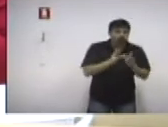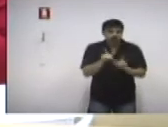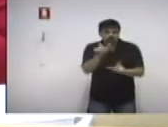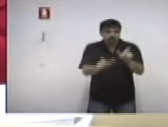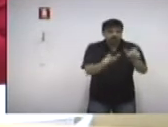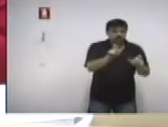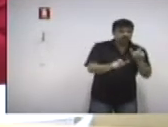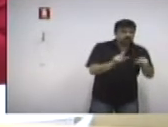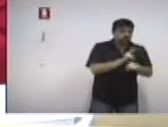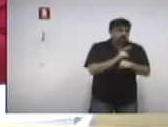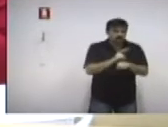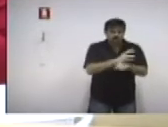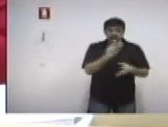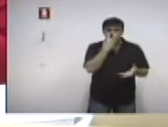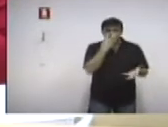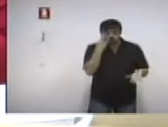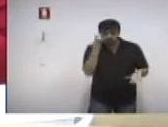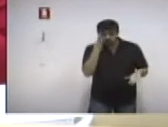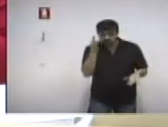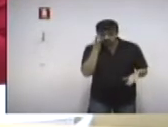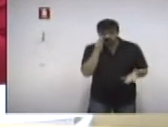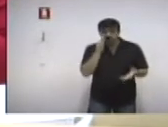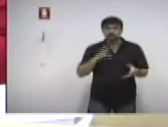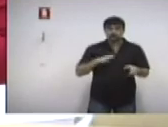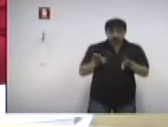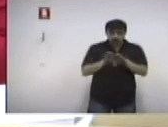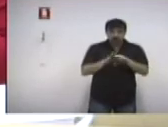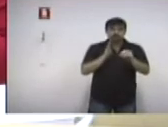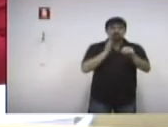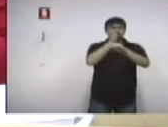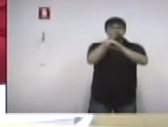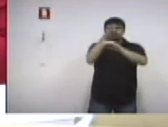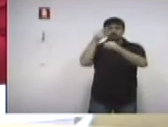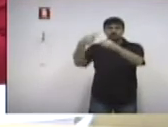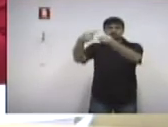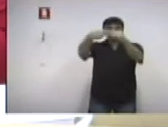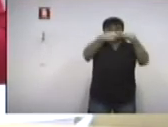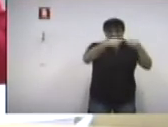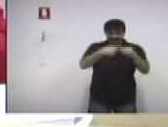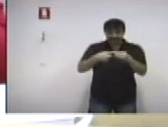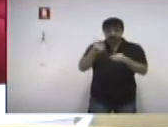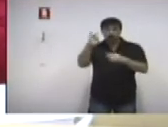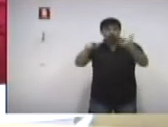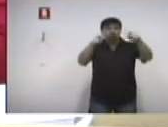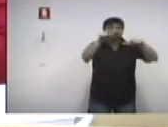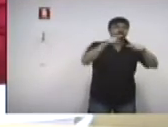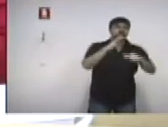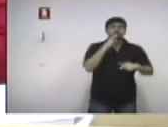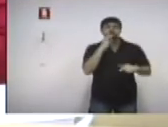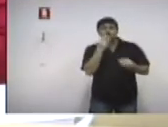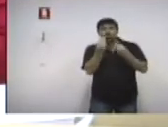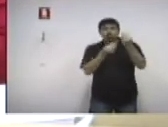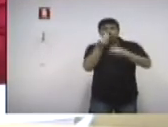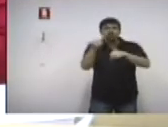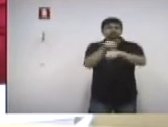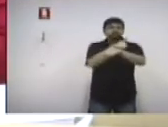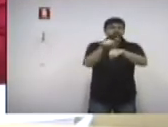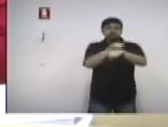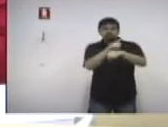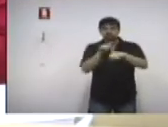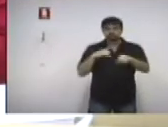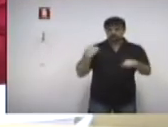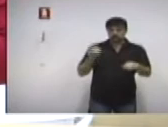a outra secretaria em outros municípios a nossa a lei que apresentada aqui